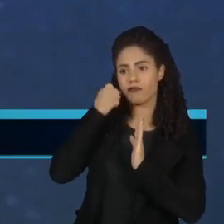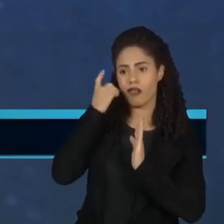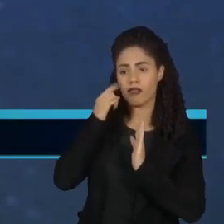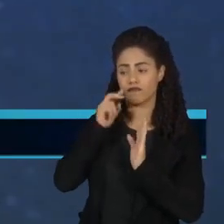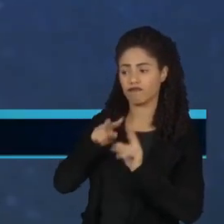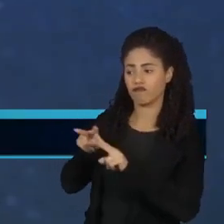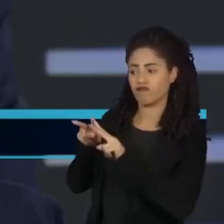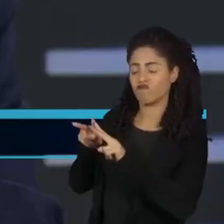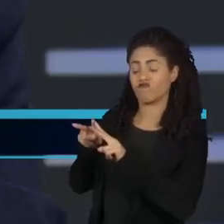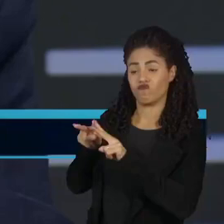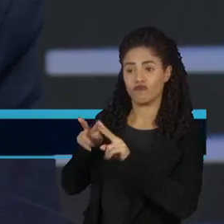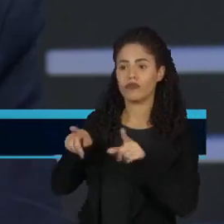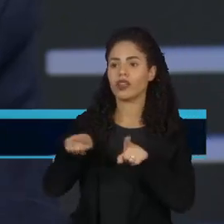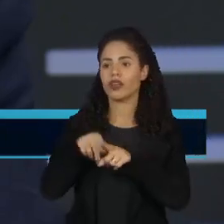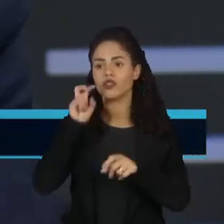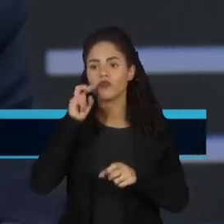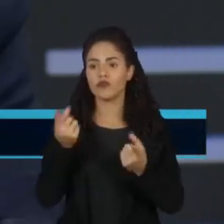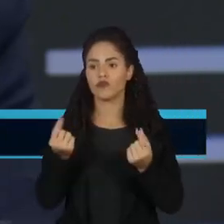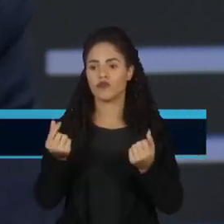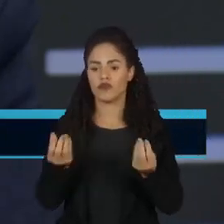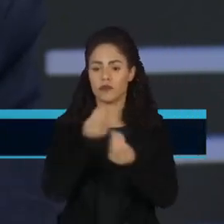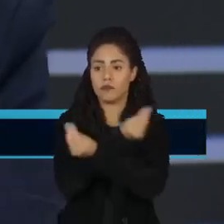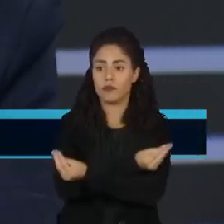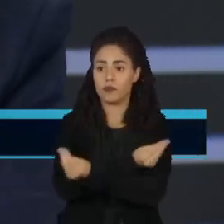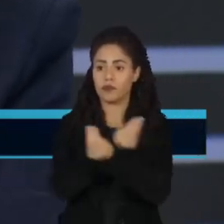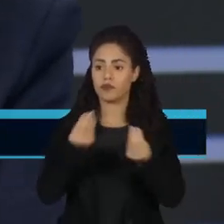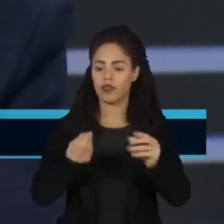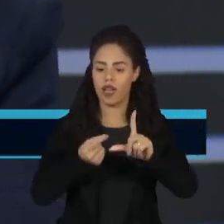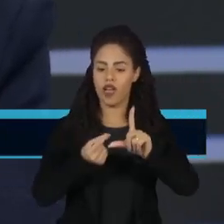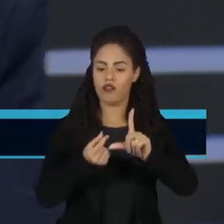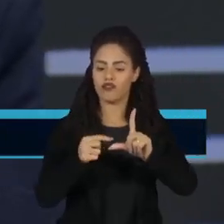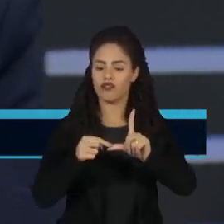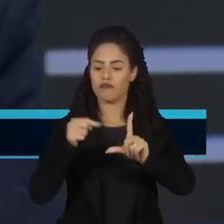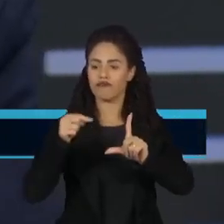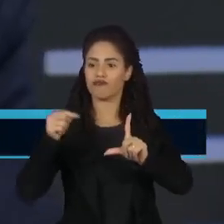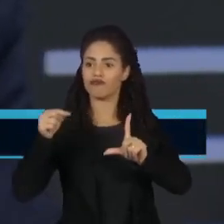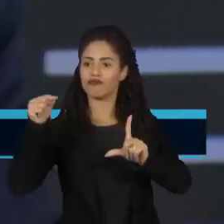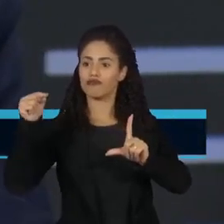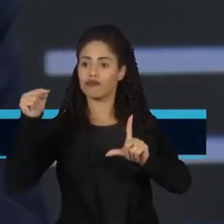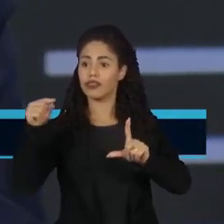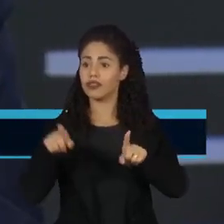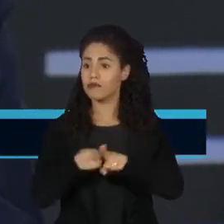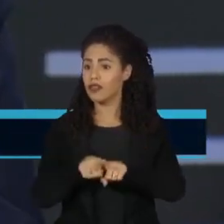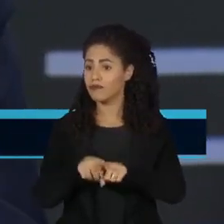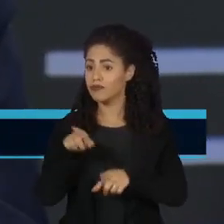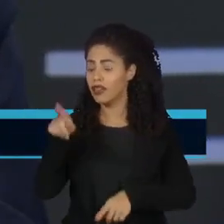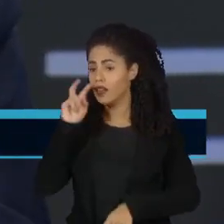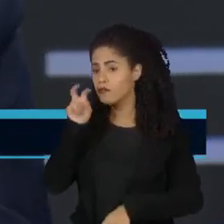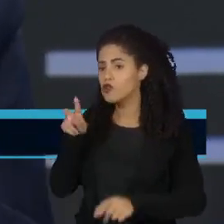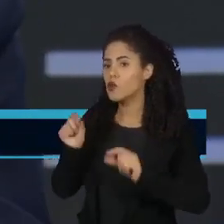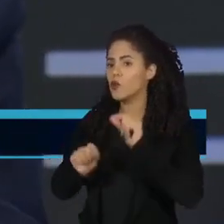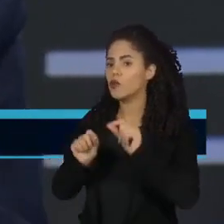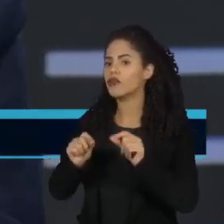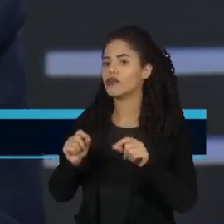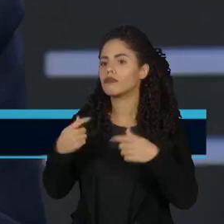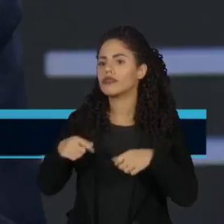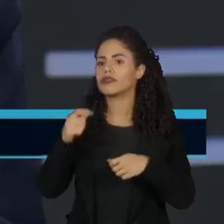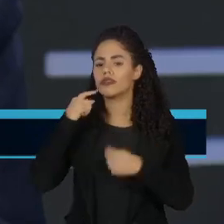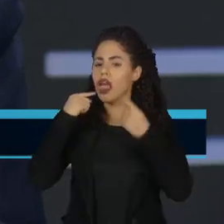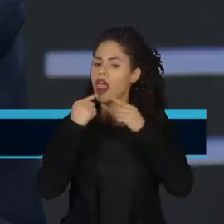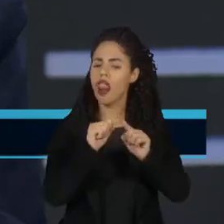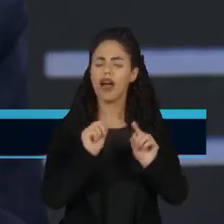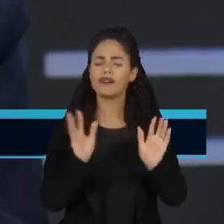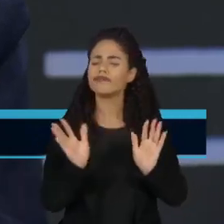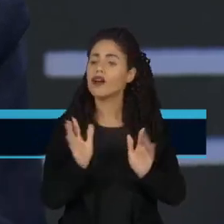Basta ver o que aconteceu com o câmbio, com a Bolsa e por aí vai. Então, a questão que se coloca é que ele tem de centrar fogo, não nisso, ele